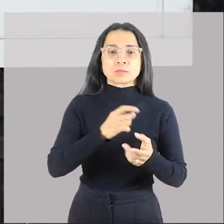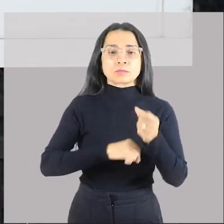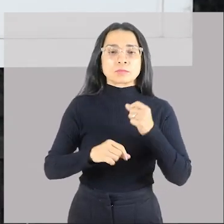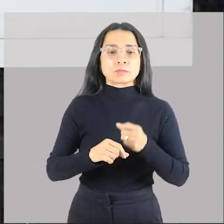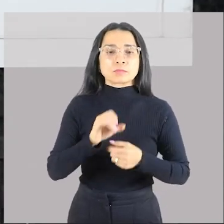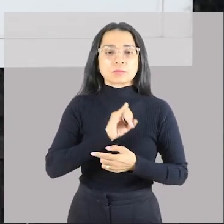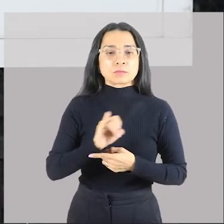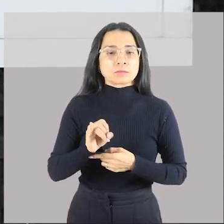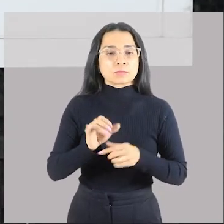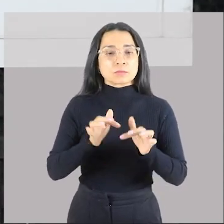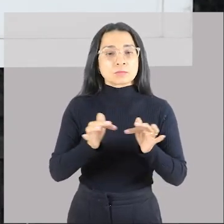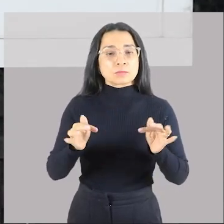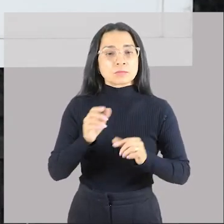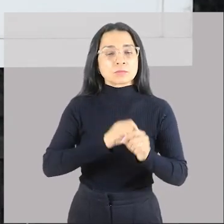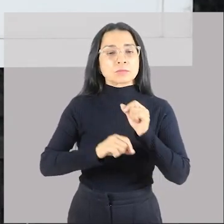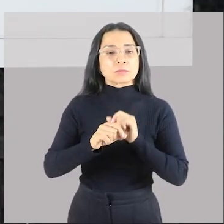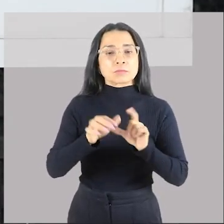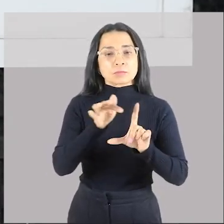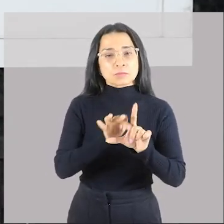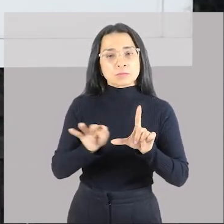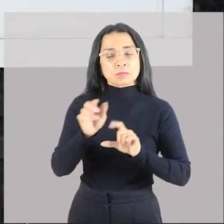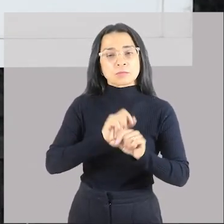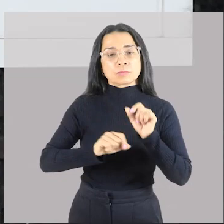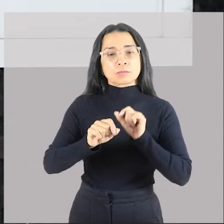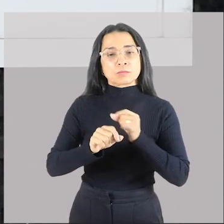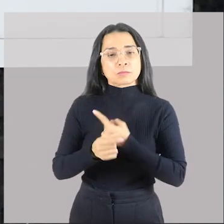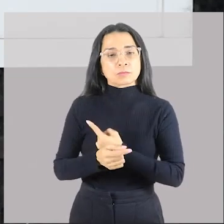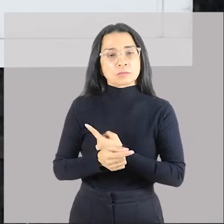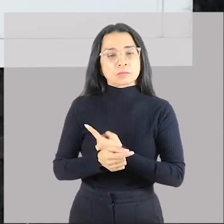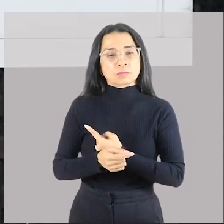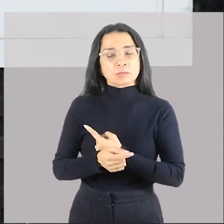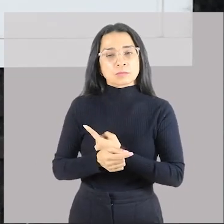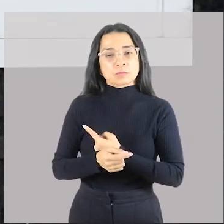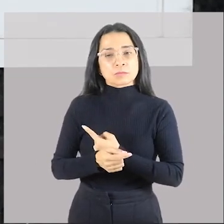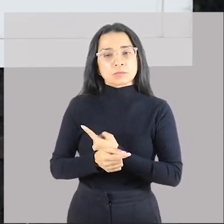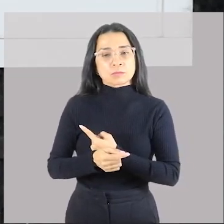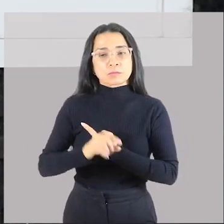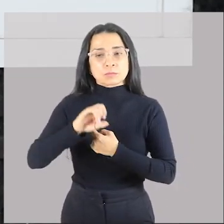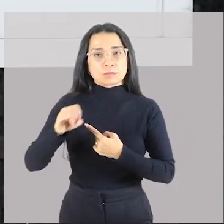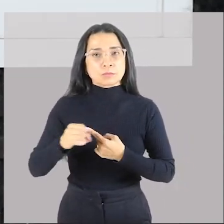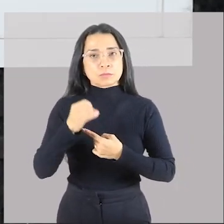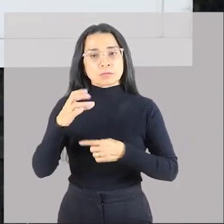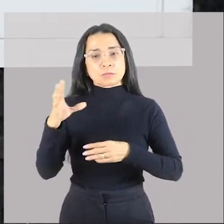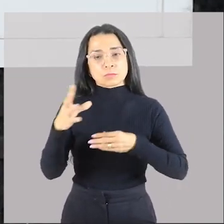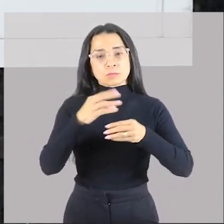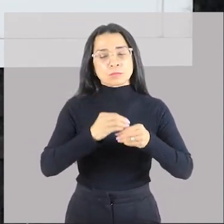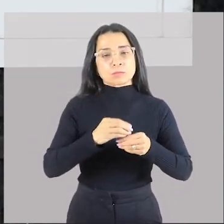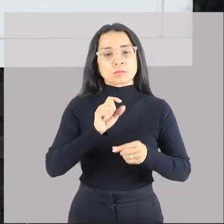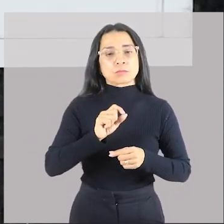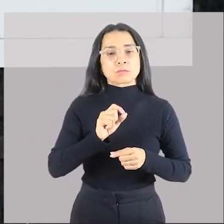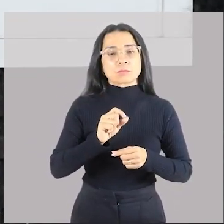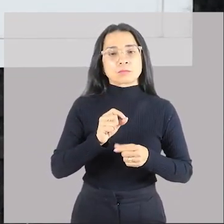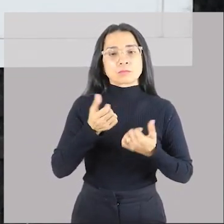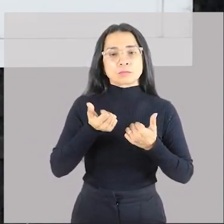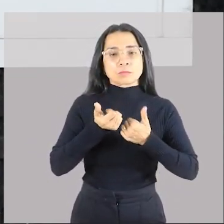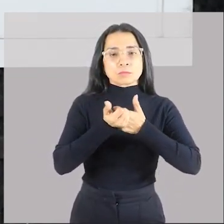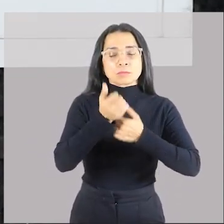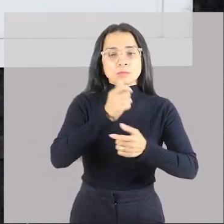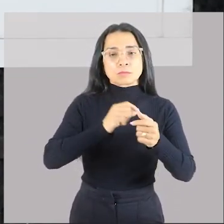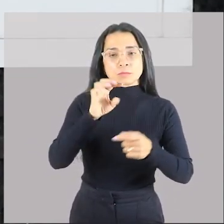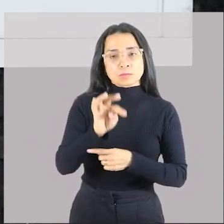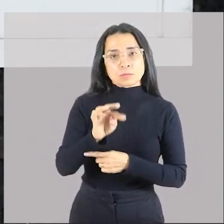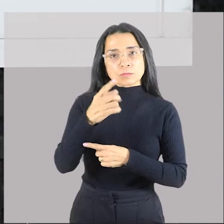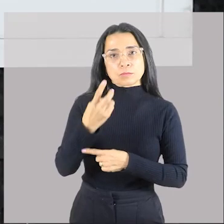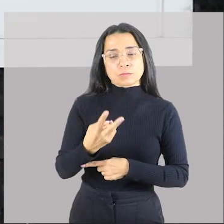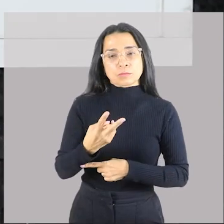é essa aqui, que é um juro composto, né? Esse aqui é o fator, você vai substituir o T por 2. Então, se você